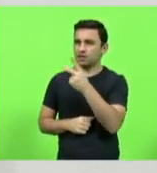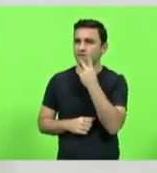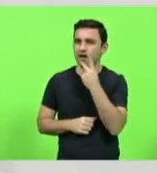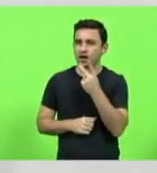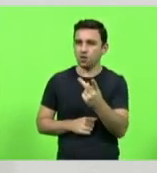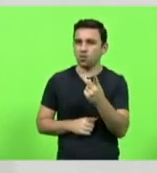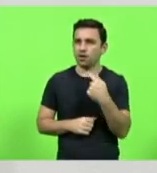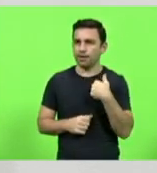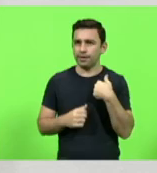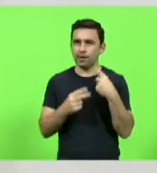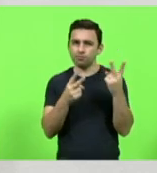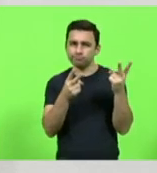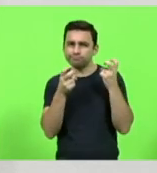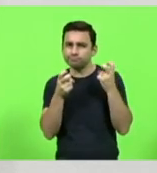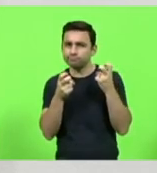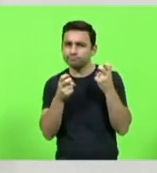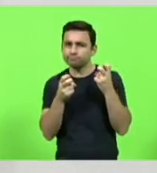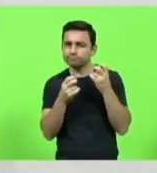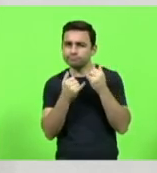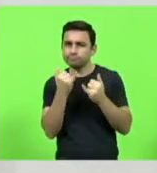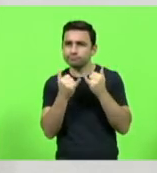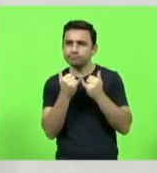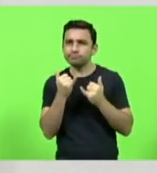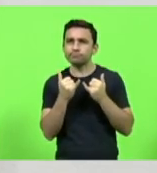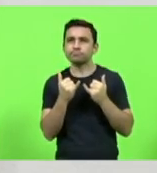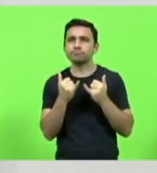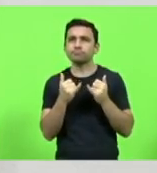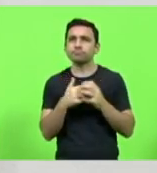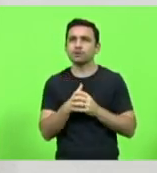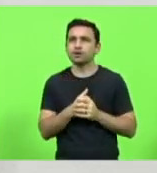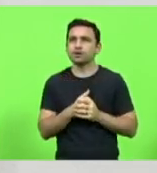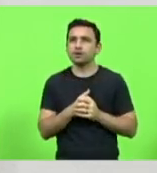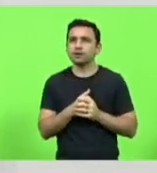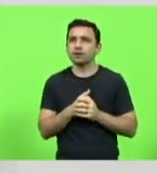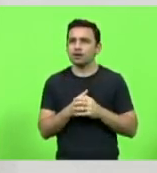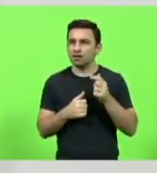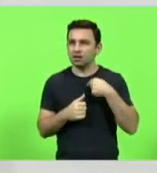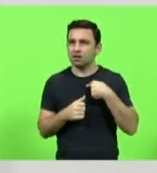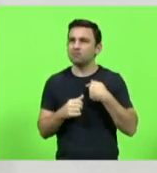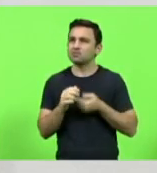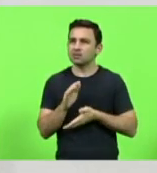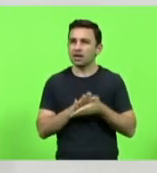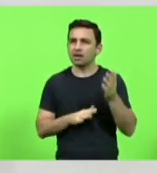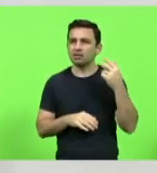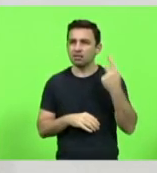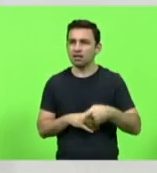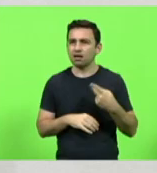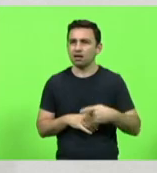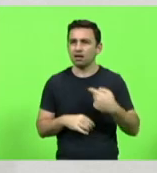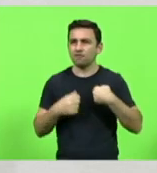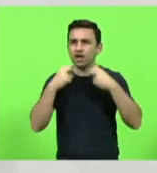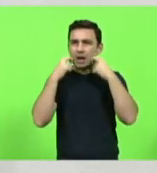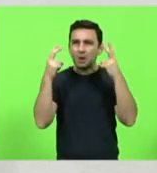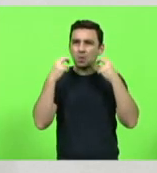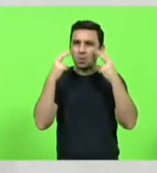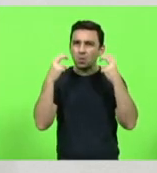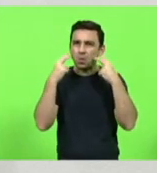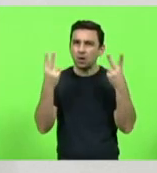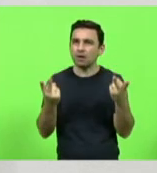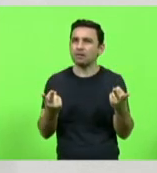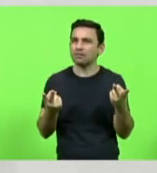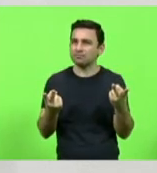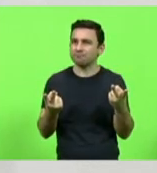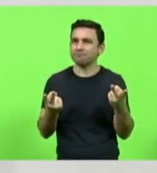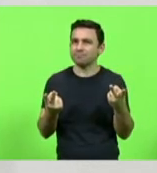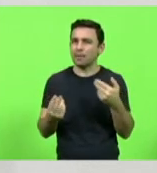peguei só uma parte, olha, deputado, eu vou sair daqui hoje, deputado Alba, com vergonha de estar tendo que